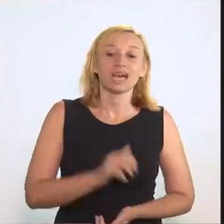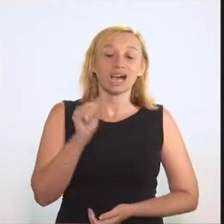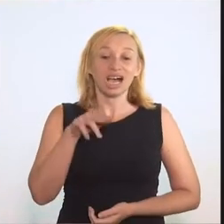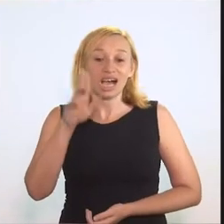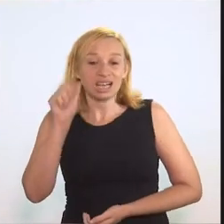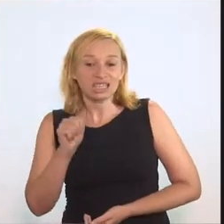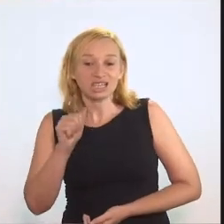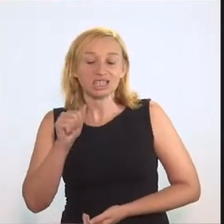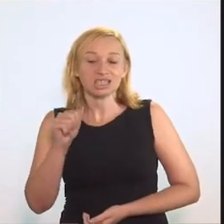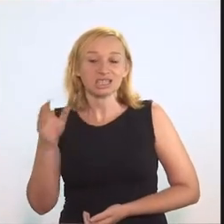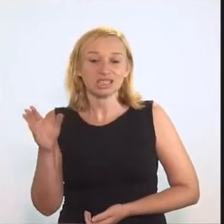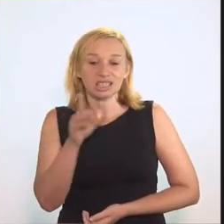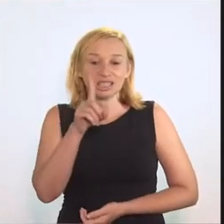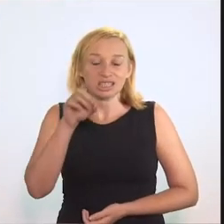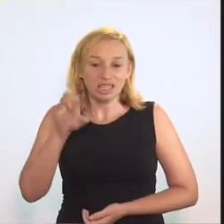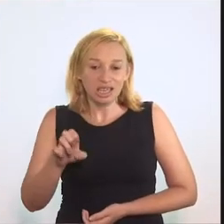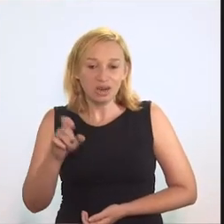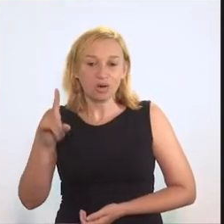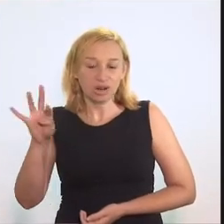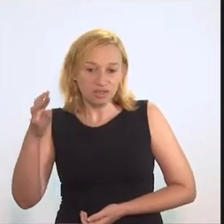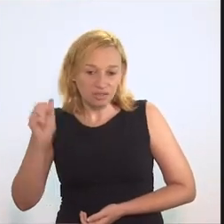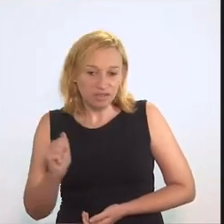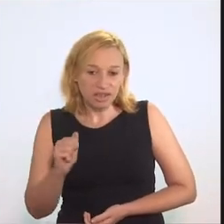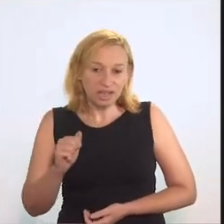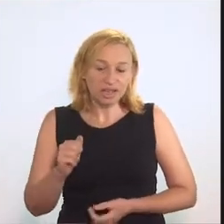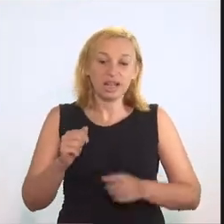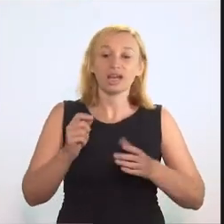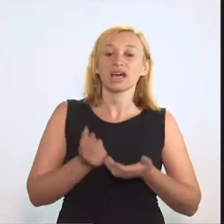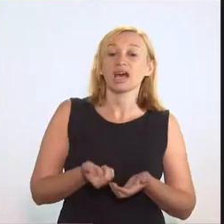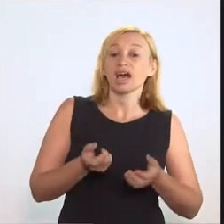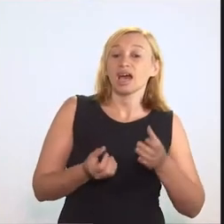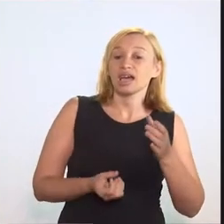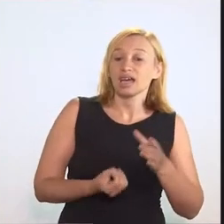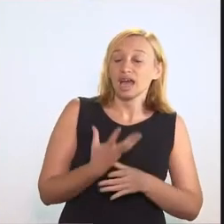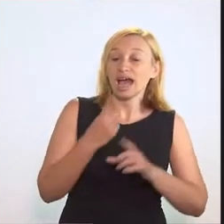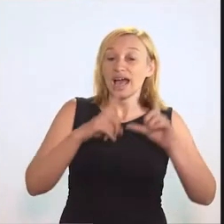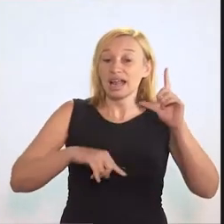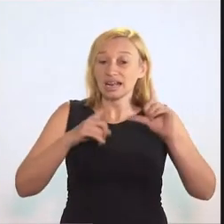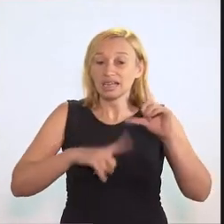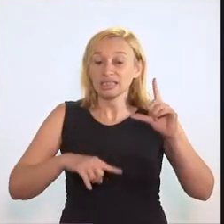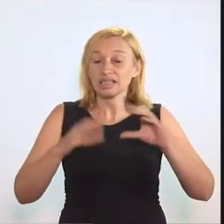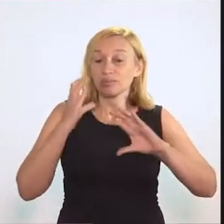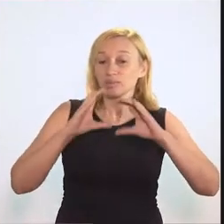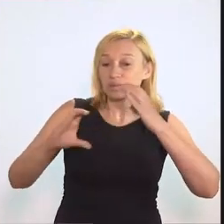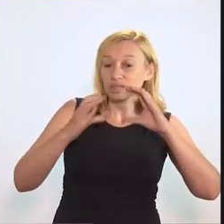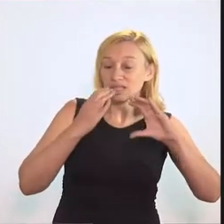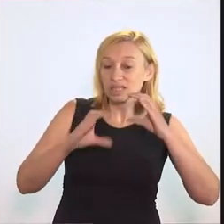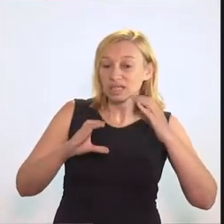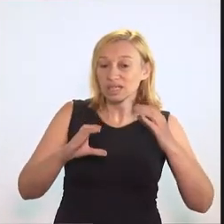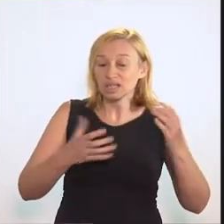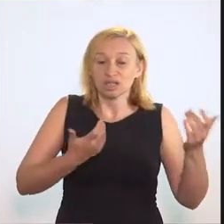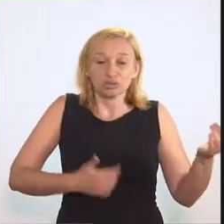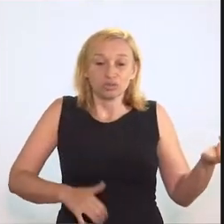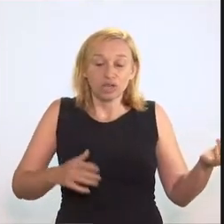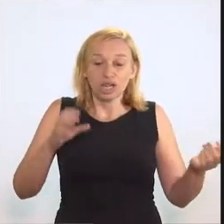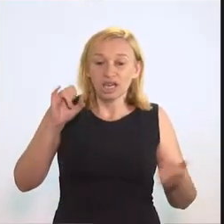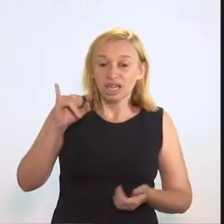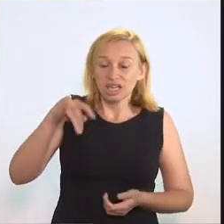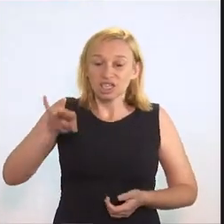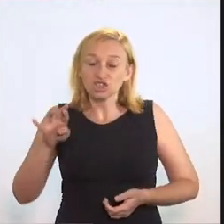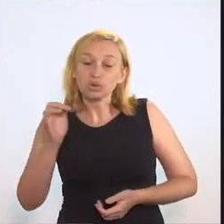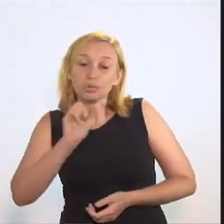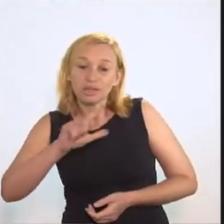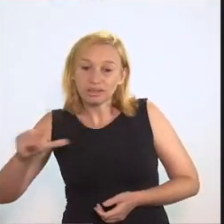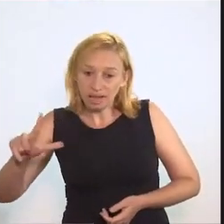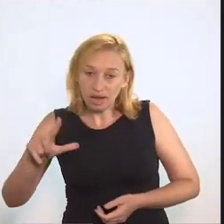né? A Ana de Oliveira trouxe o violino e a música instrumental, né? Trouxe um pouquinho lá do